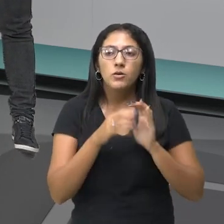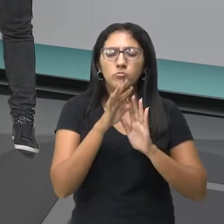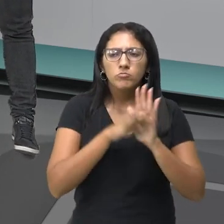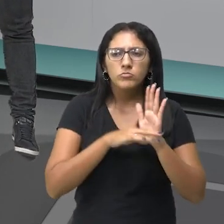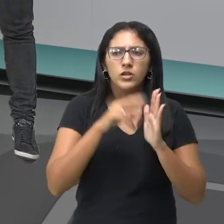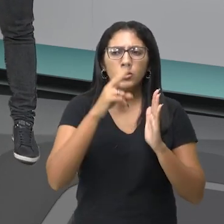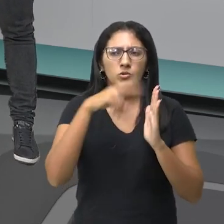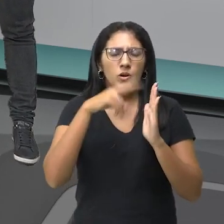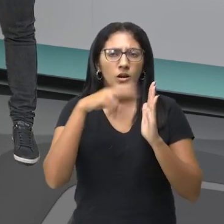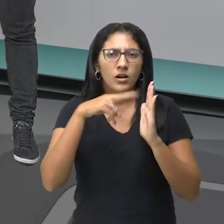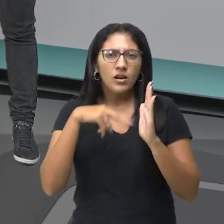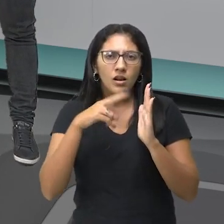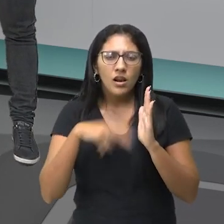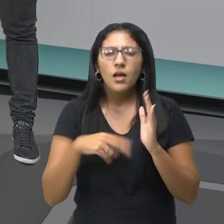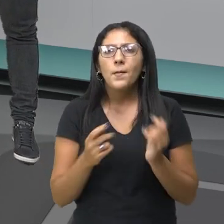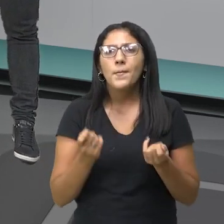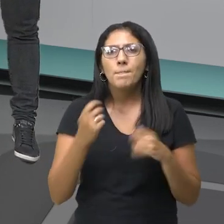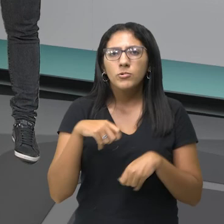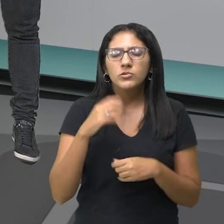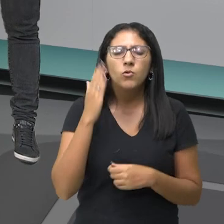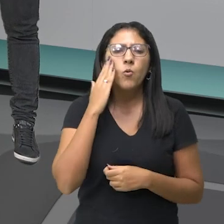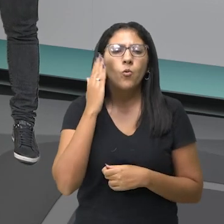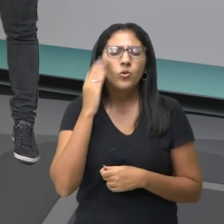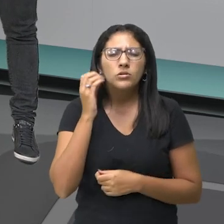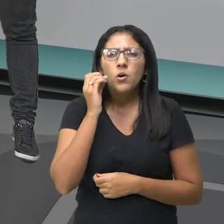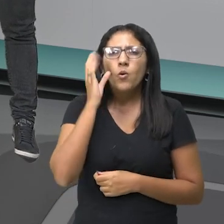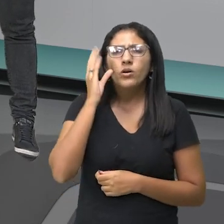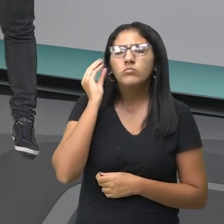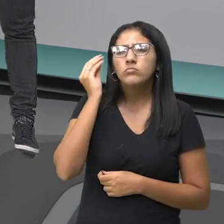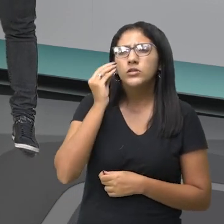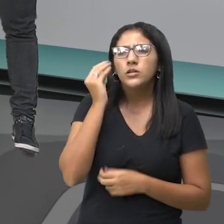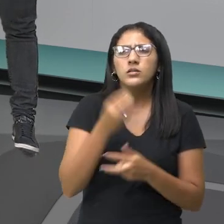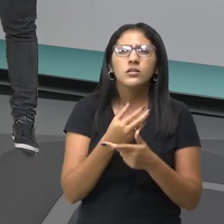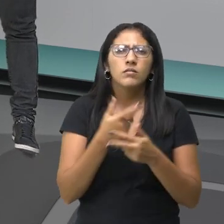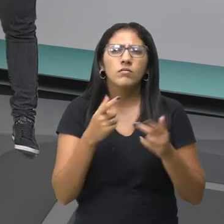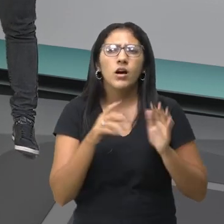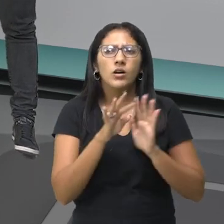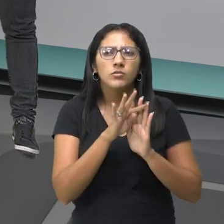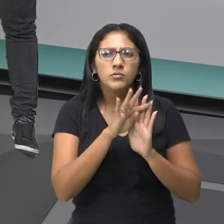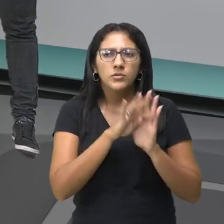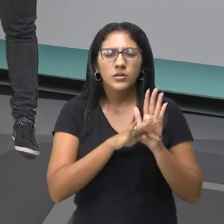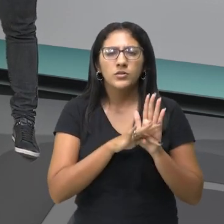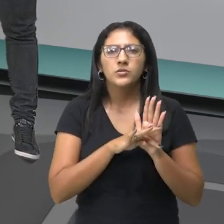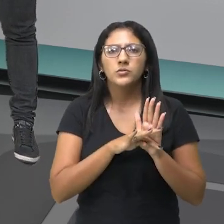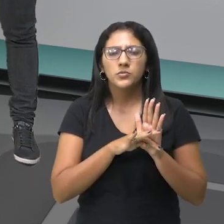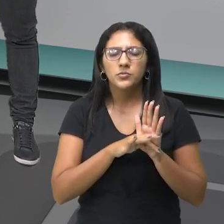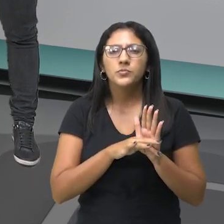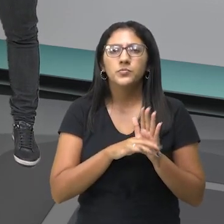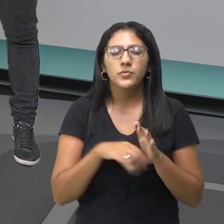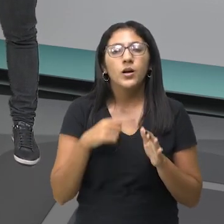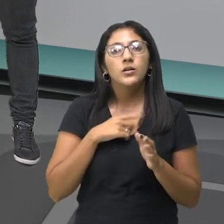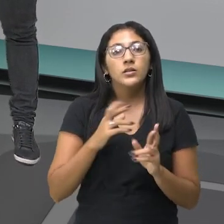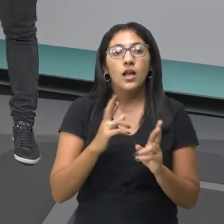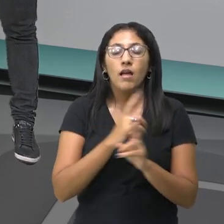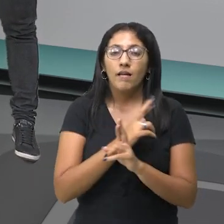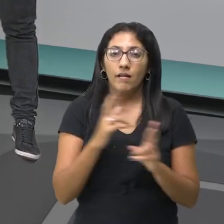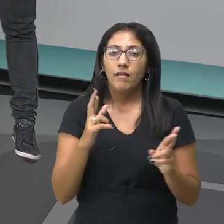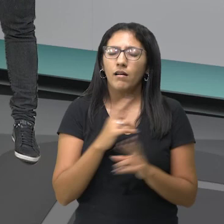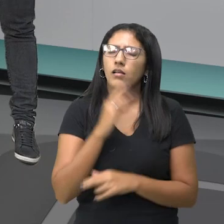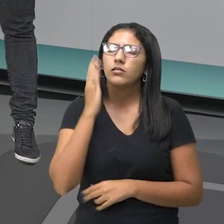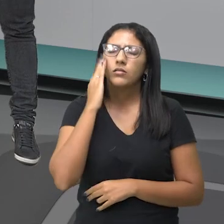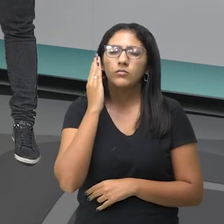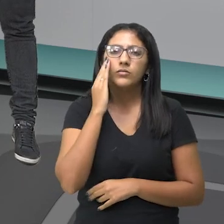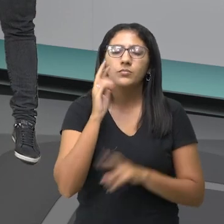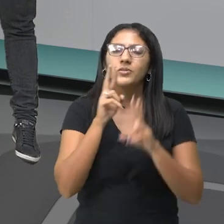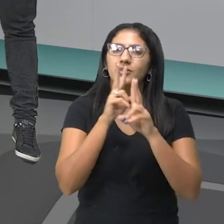leitura dinâmica, te permite navegar sobre diferentes textos que estão conectados entre si por meio, claro, de um